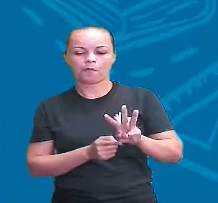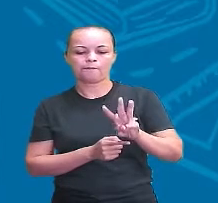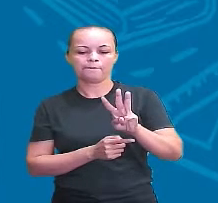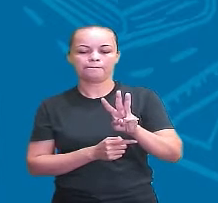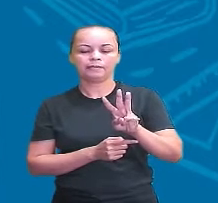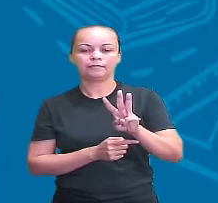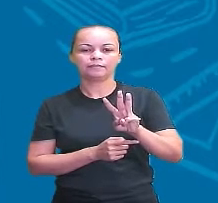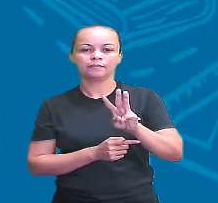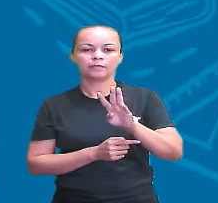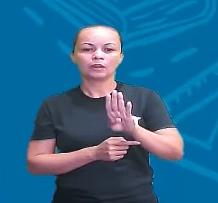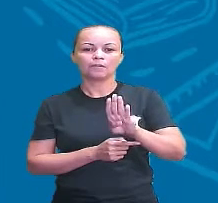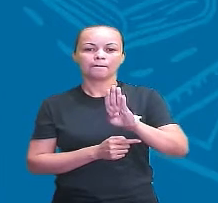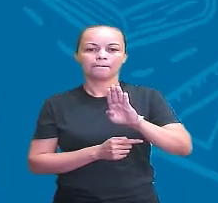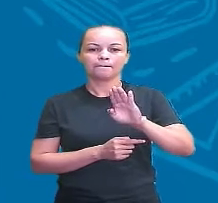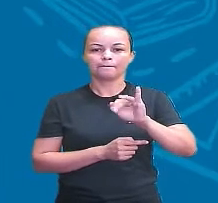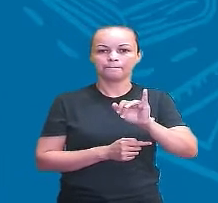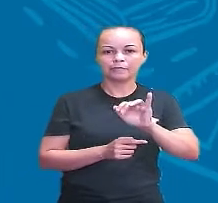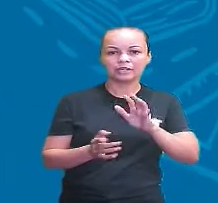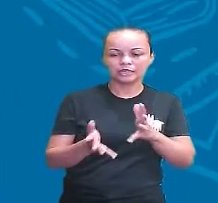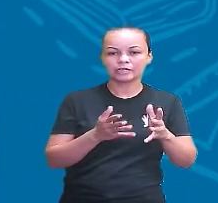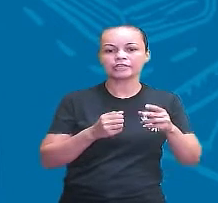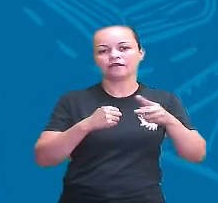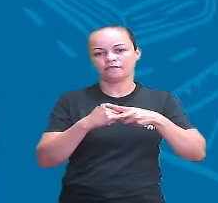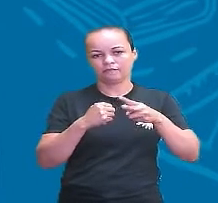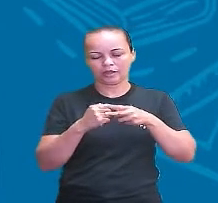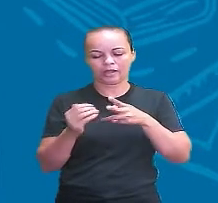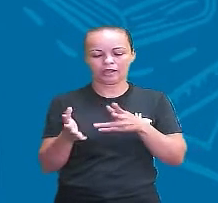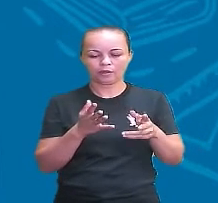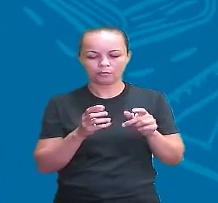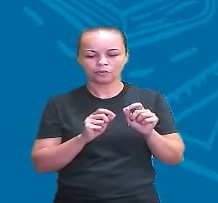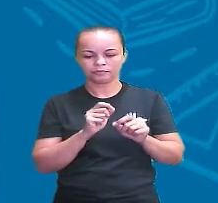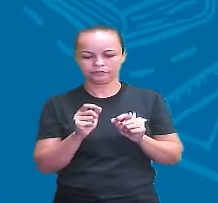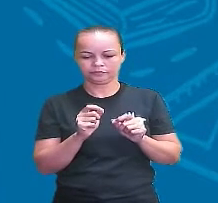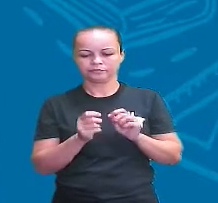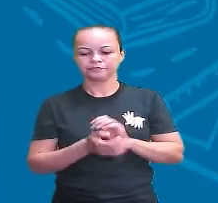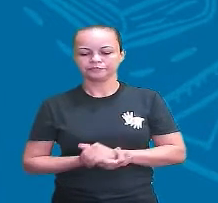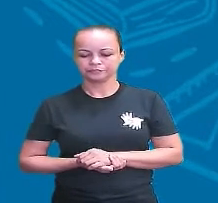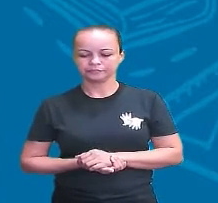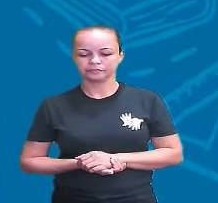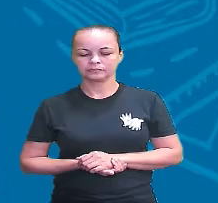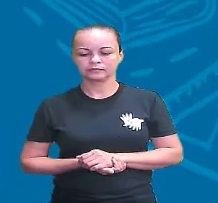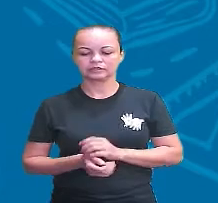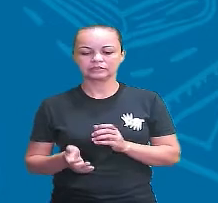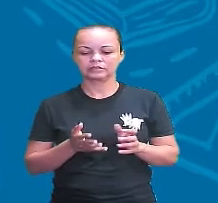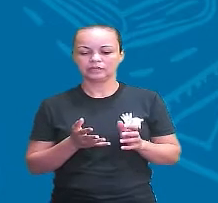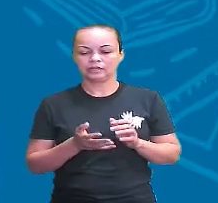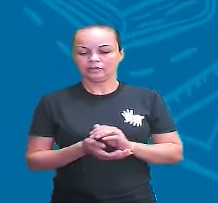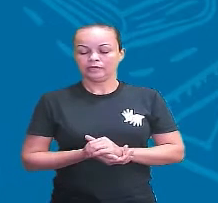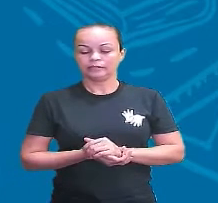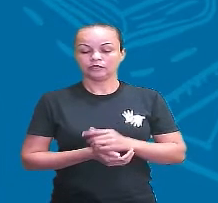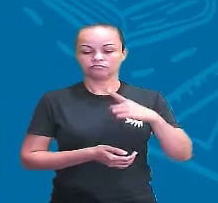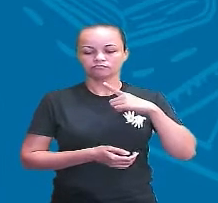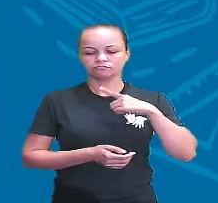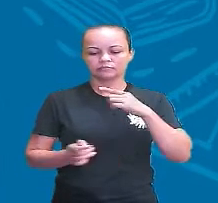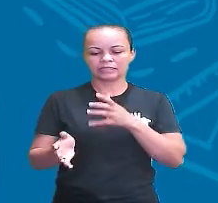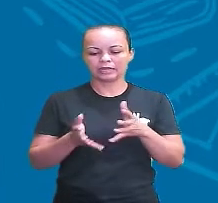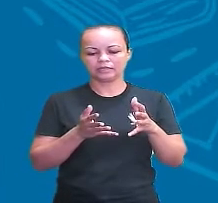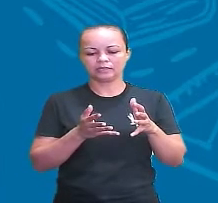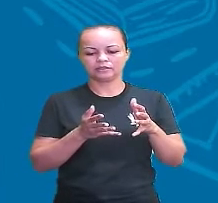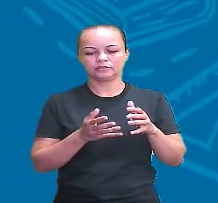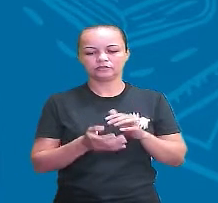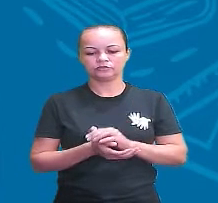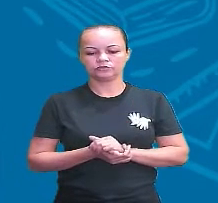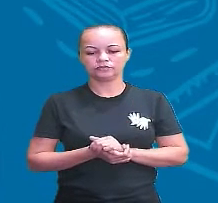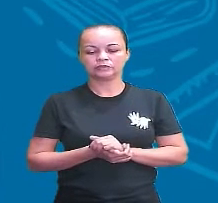é o verbo. Okay with that. Então, nós temos will she be okay with that? Então, nós